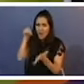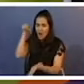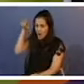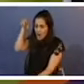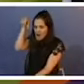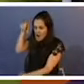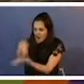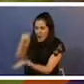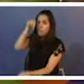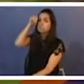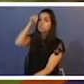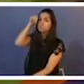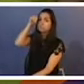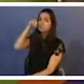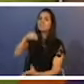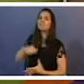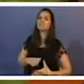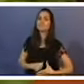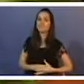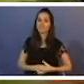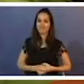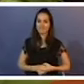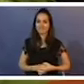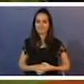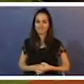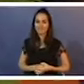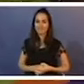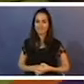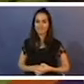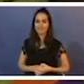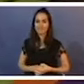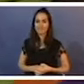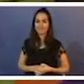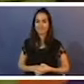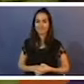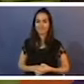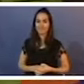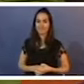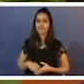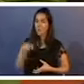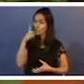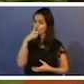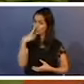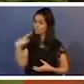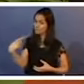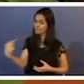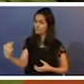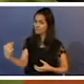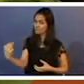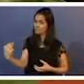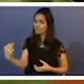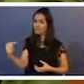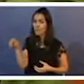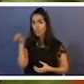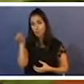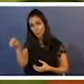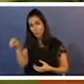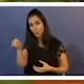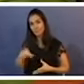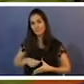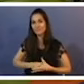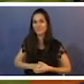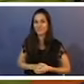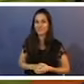porque aí ele consegue capturar a presa dele então vocês vão escrever o bico deve ser cumprido e